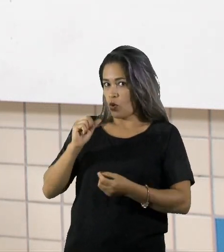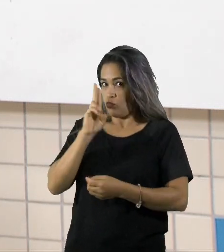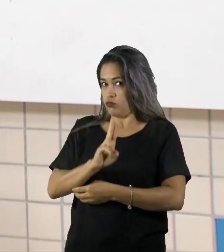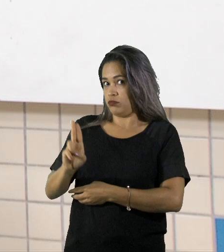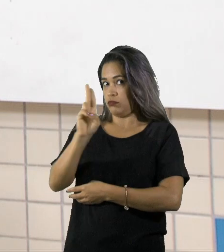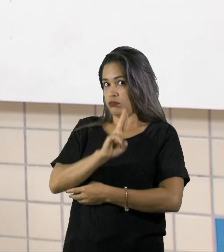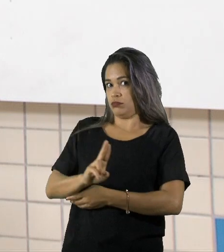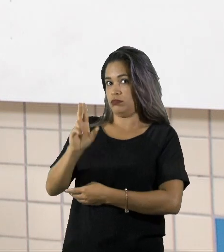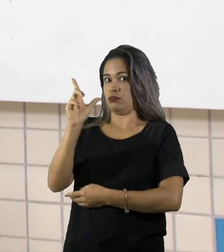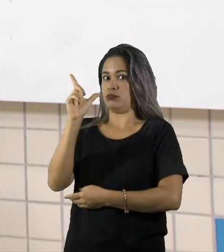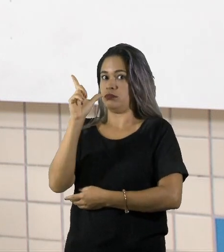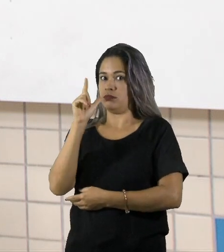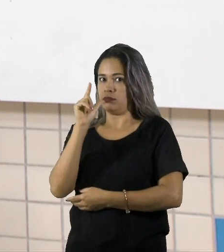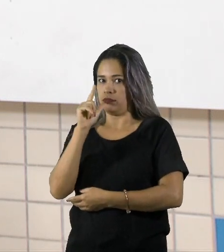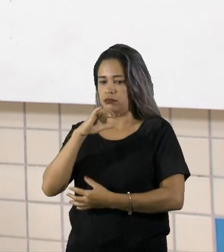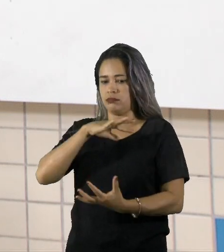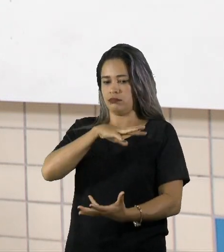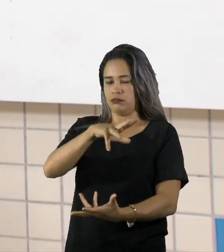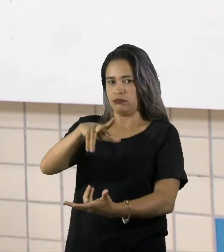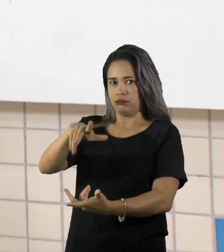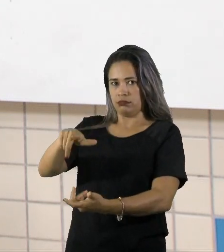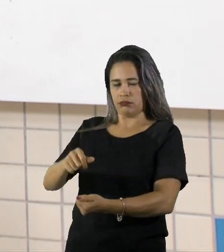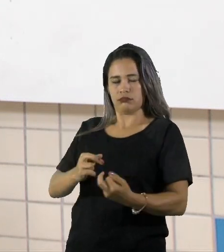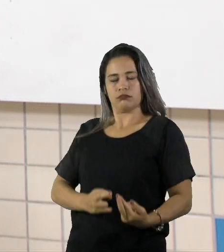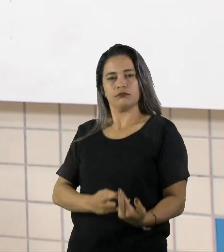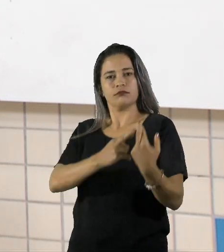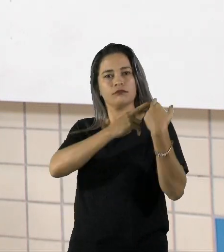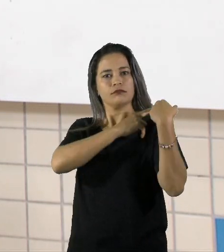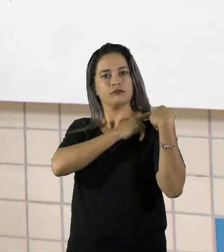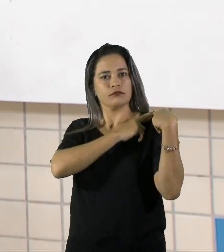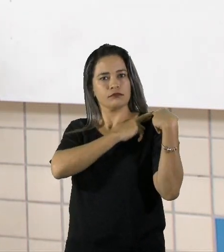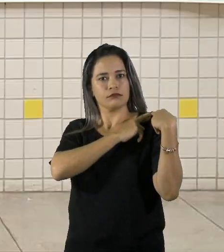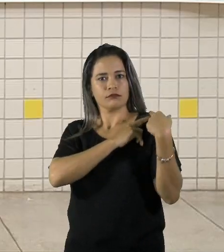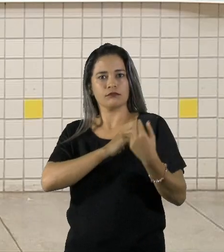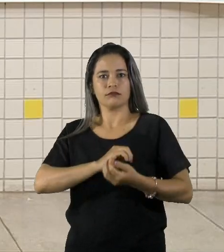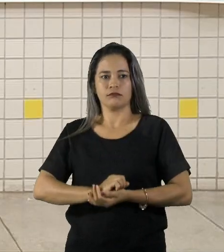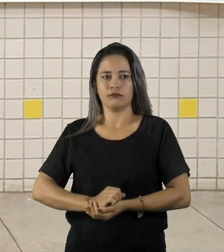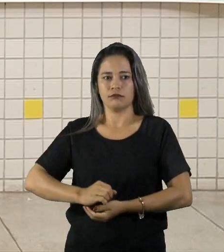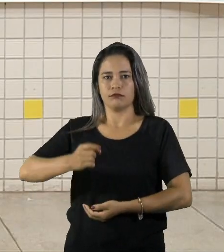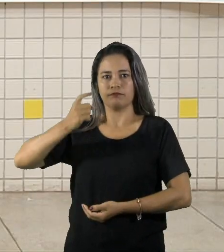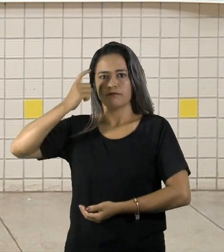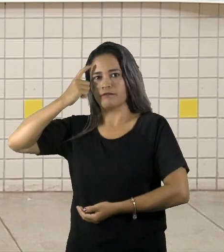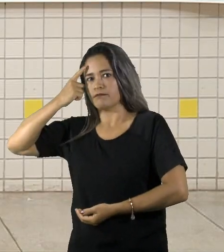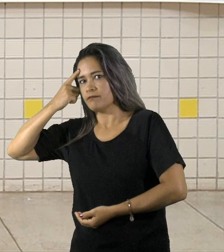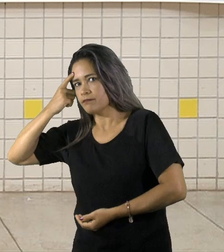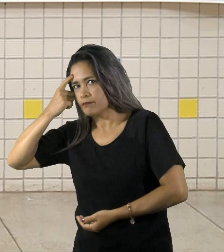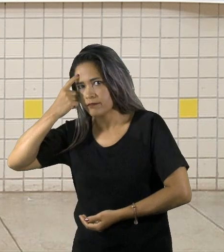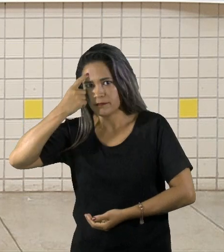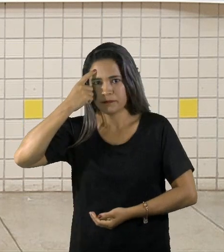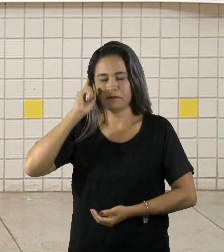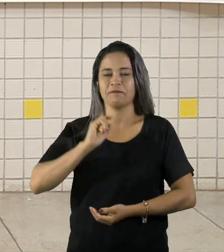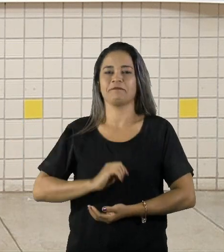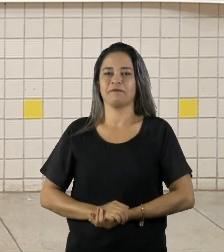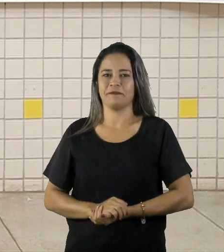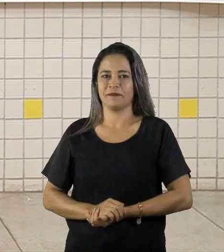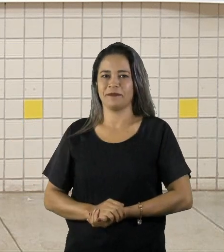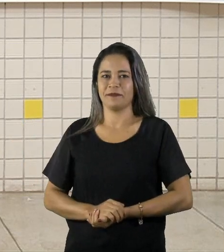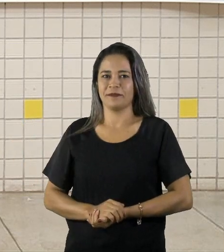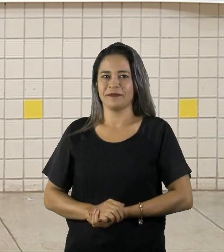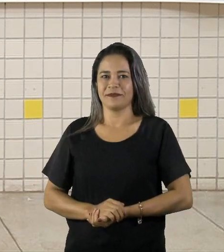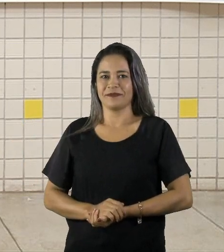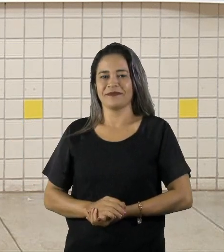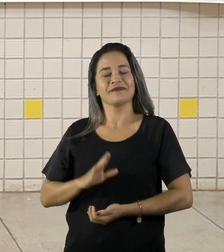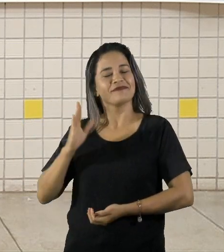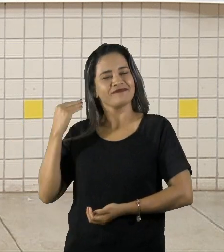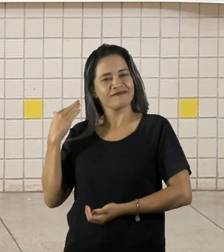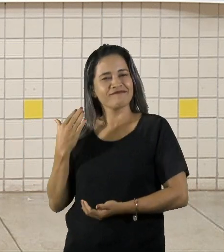planeta de uma maneira responsável, de uma maneira consciente. Então, na aula passada nós falamos sobre a água, a